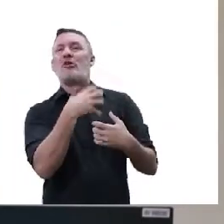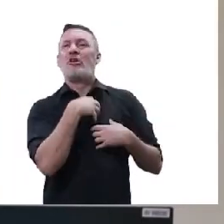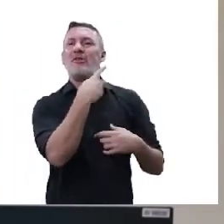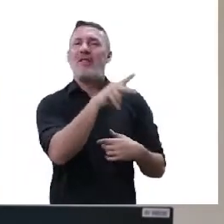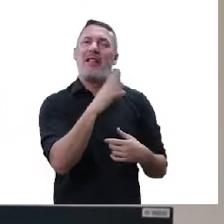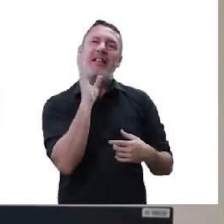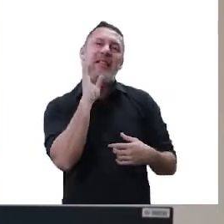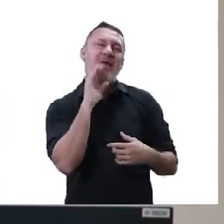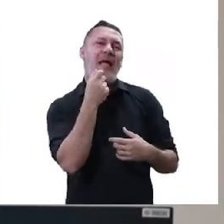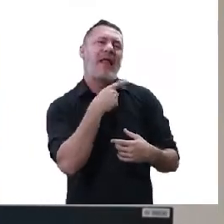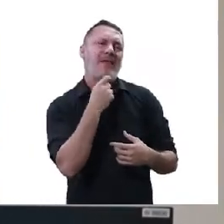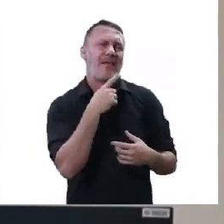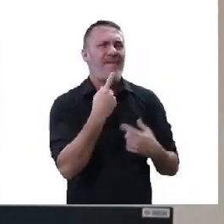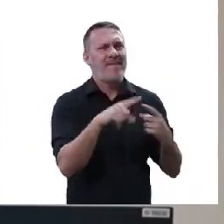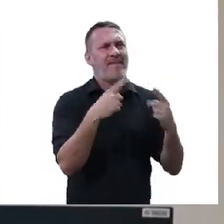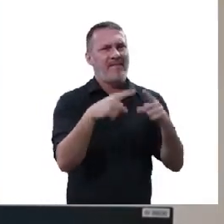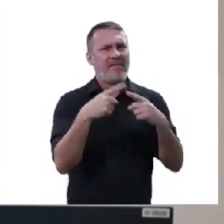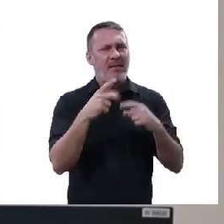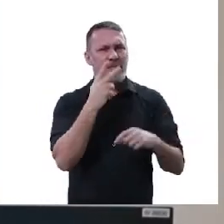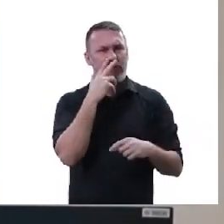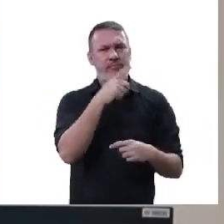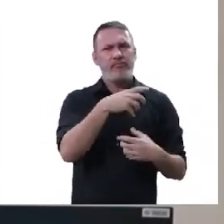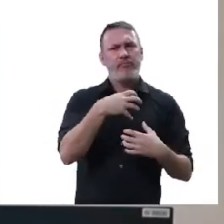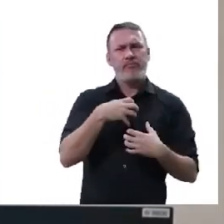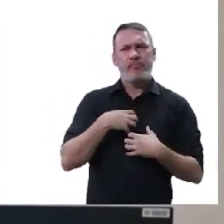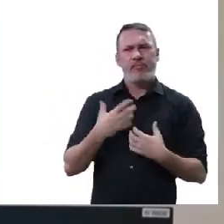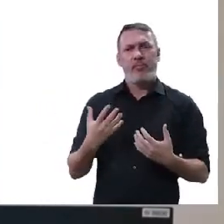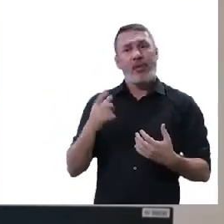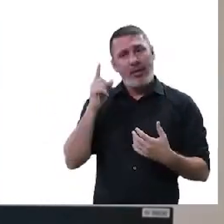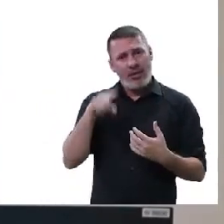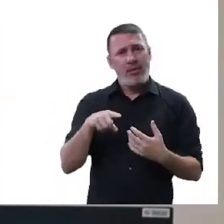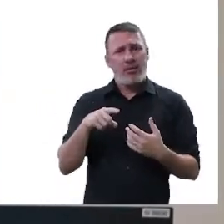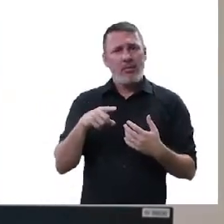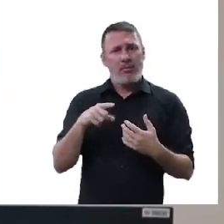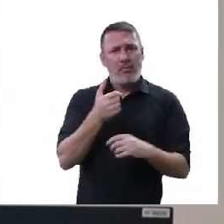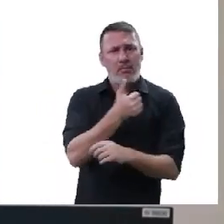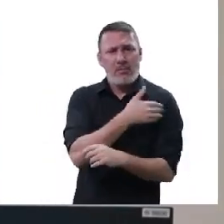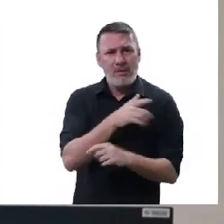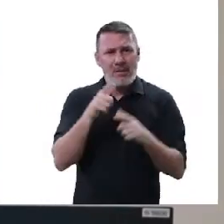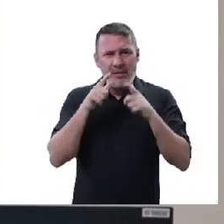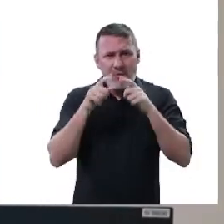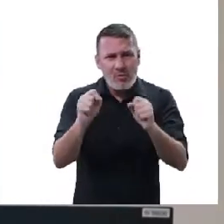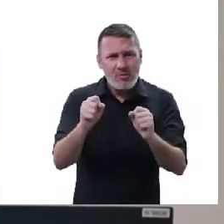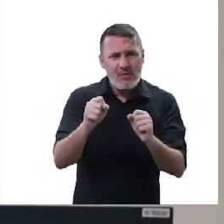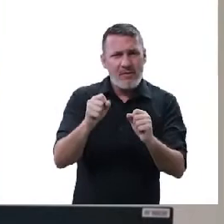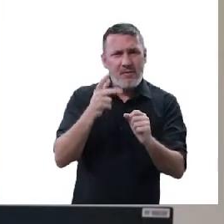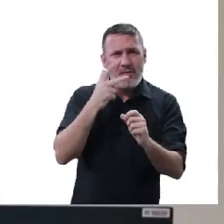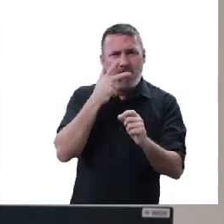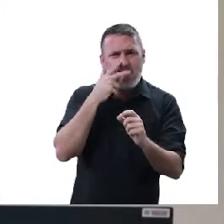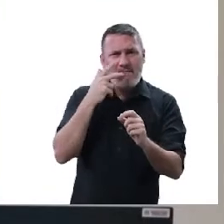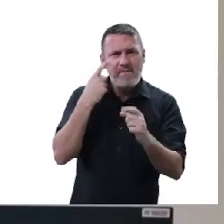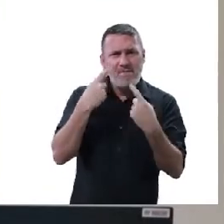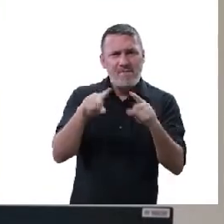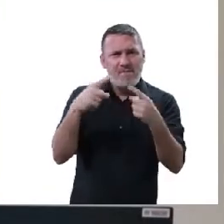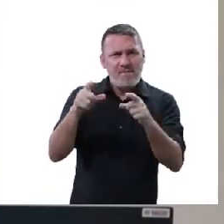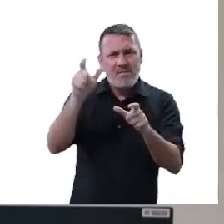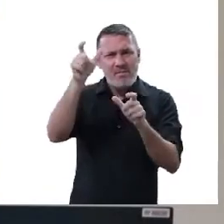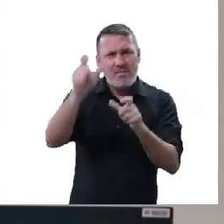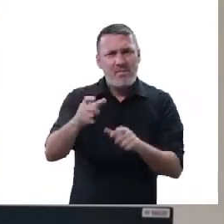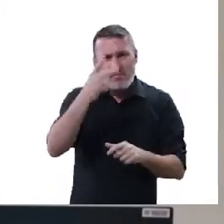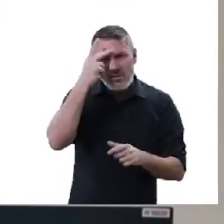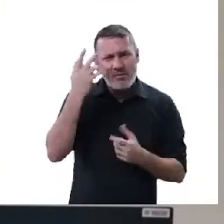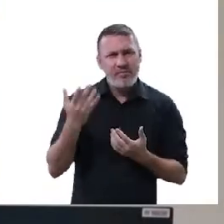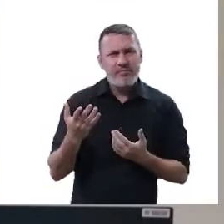do outro, praticar, né, preconceito linguístico contra o outro, contra o seu